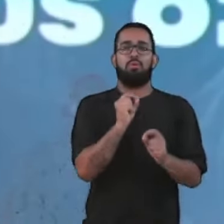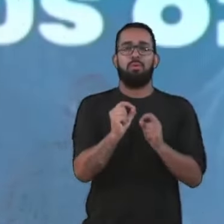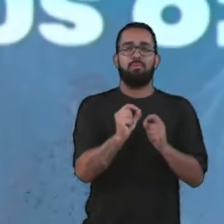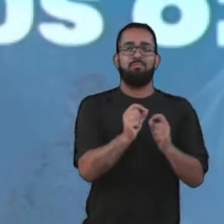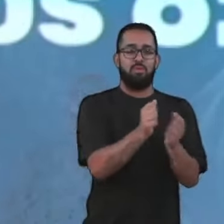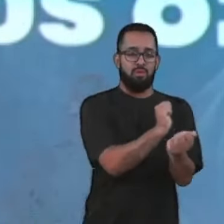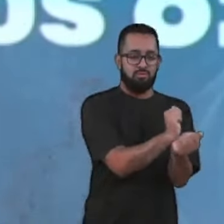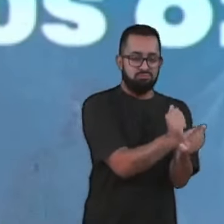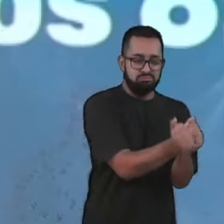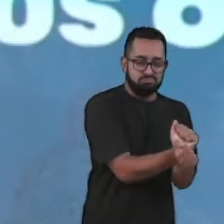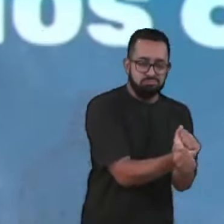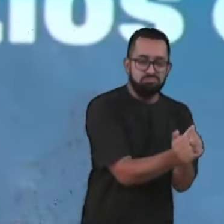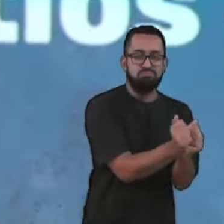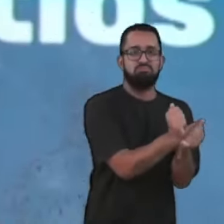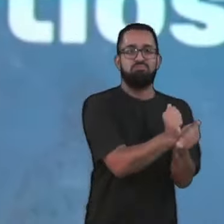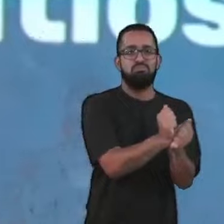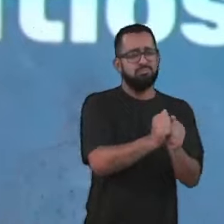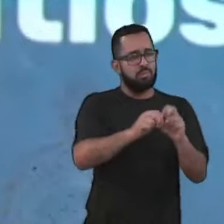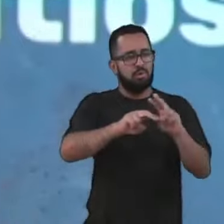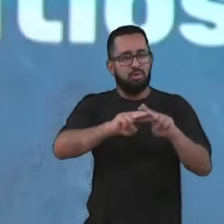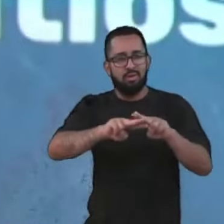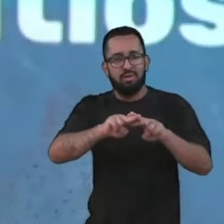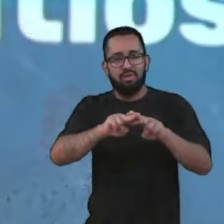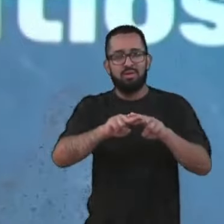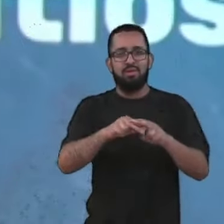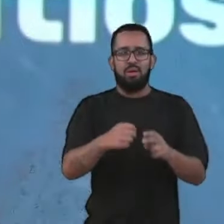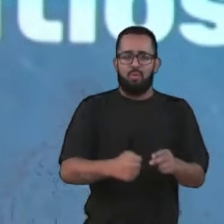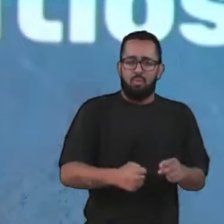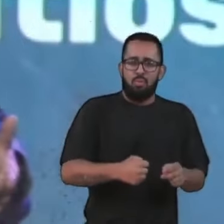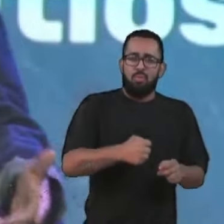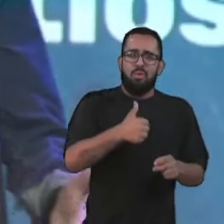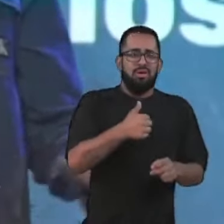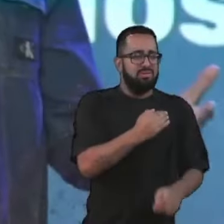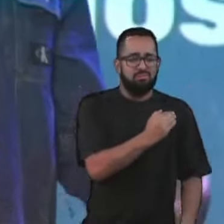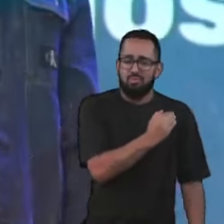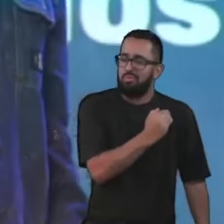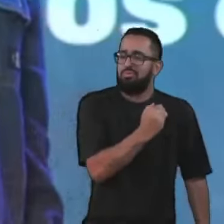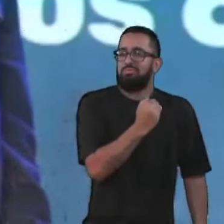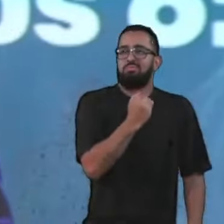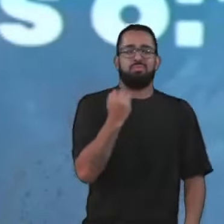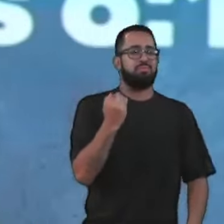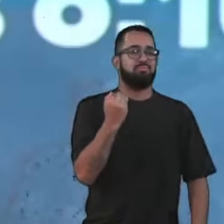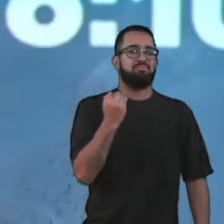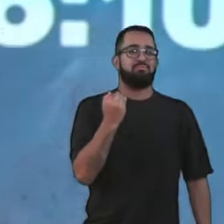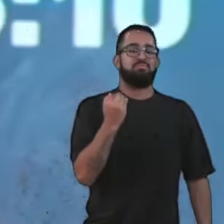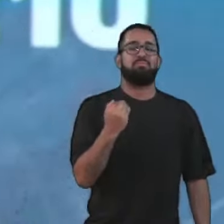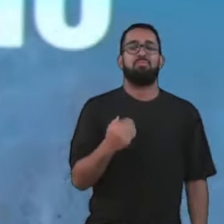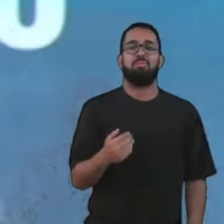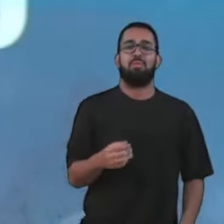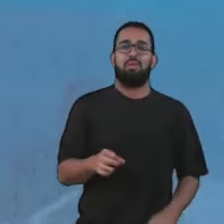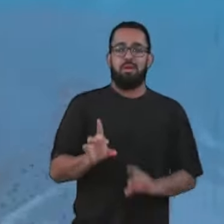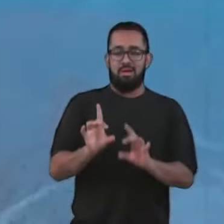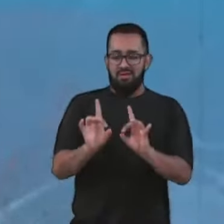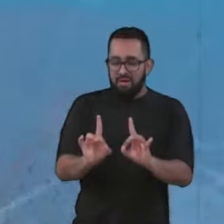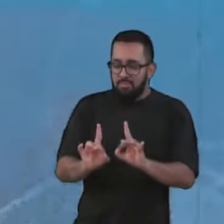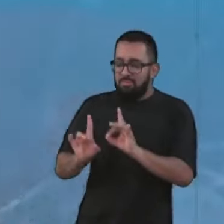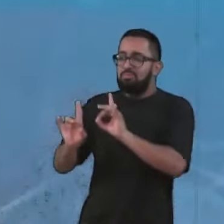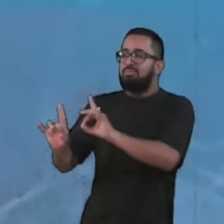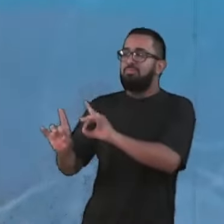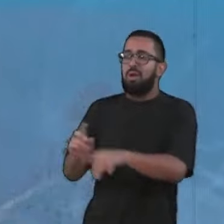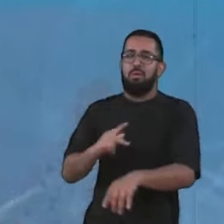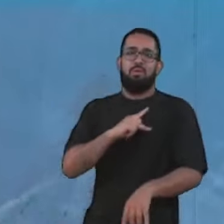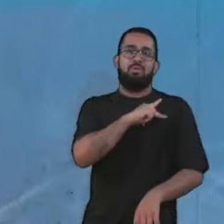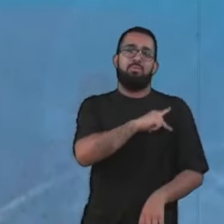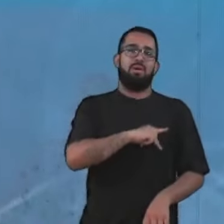foi dado como quase morto. Paulo foi rejeitado, foi abandonado, foi traído. Quem olha para Paulo fala assim: